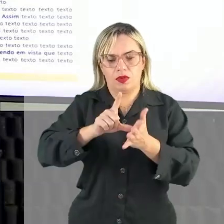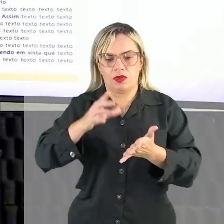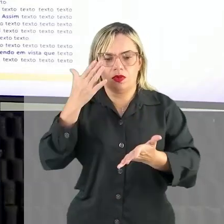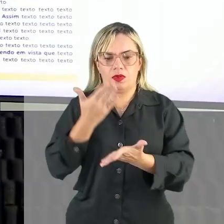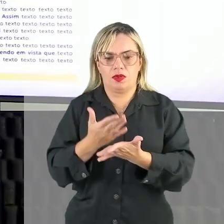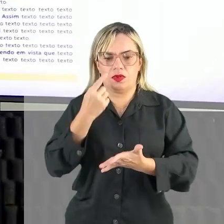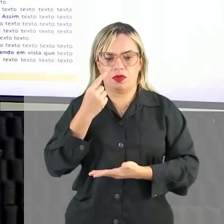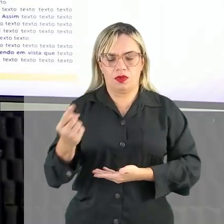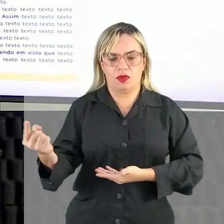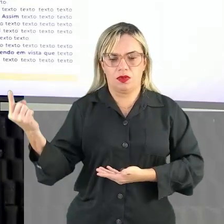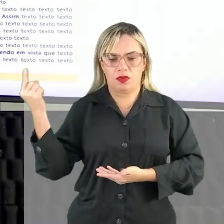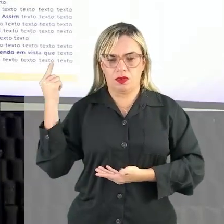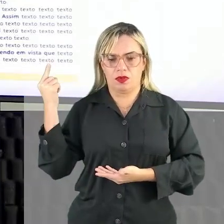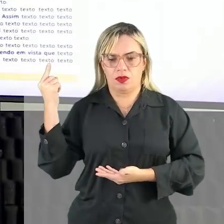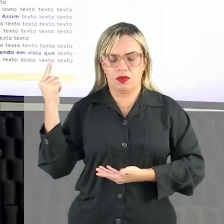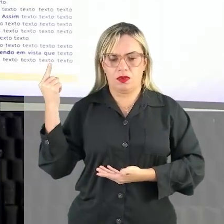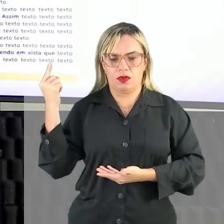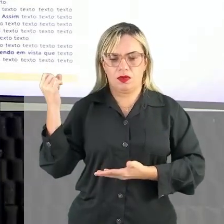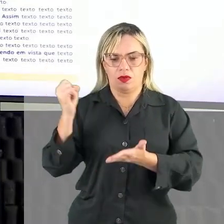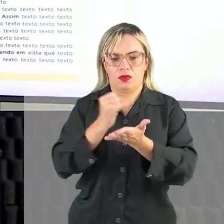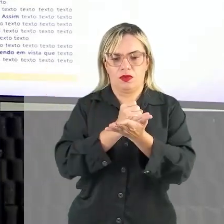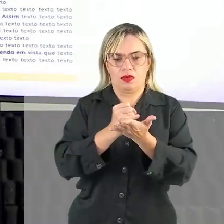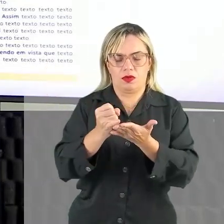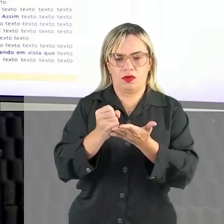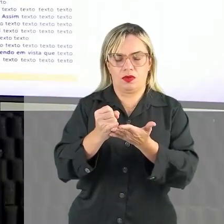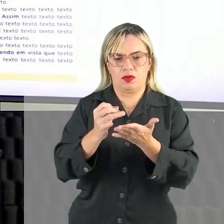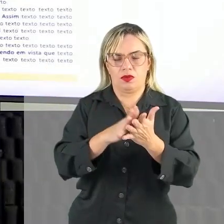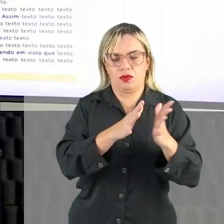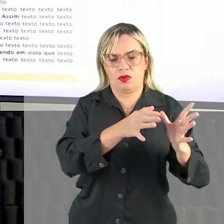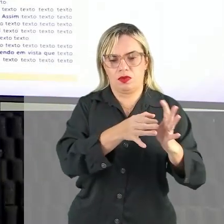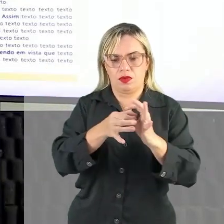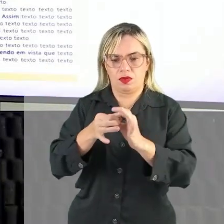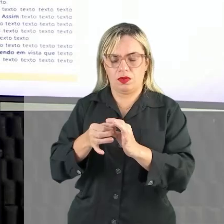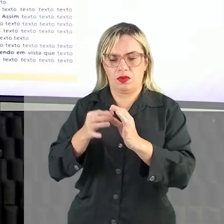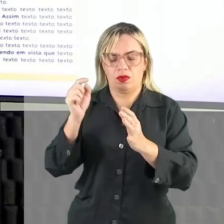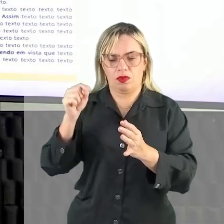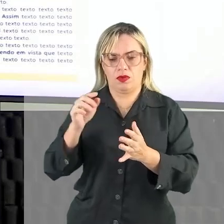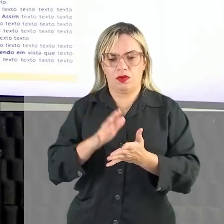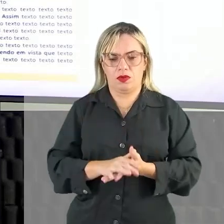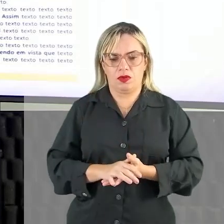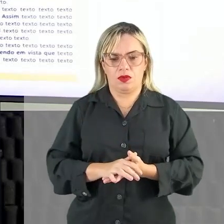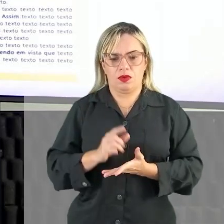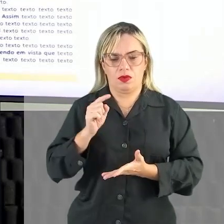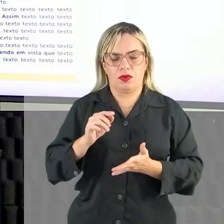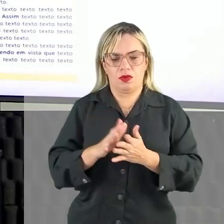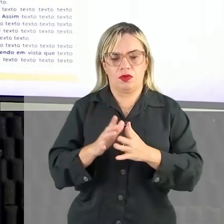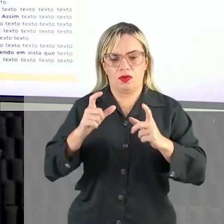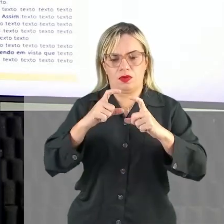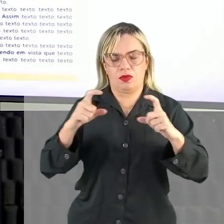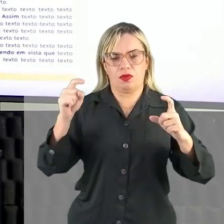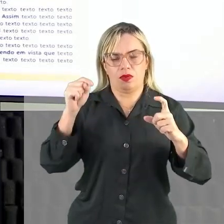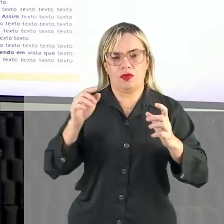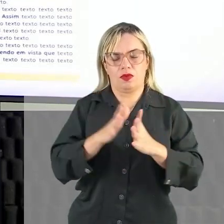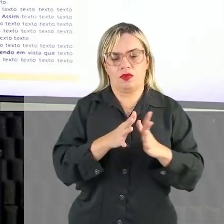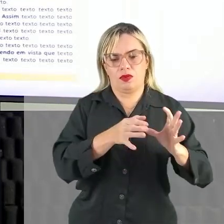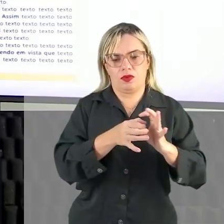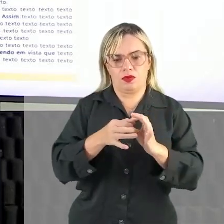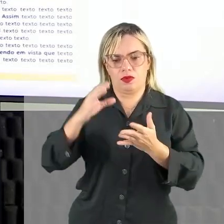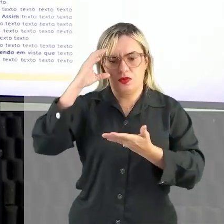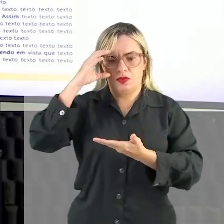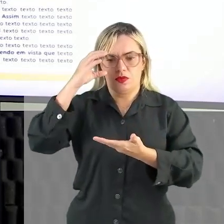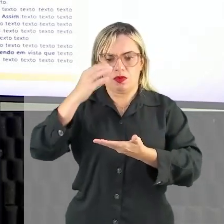ambientação a contextualização temos um operador que liga da da contextualização para a